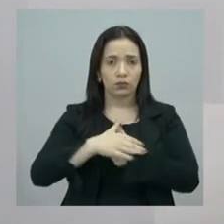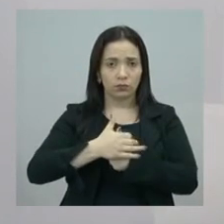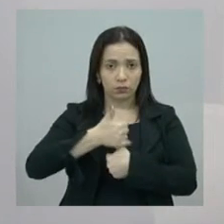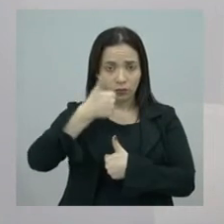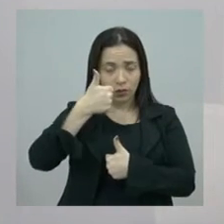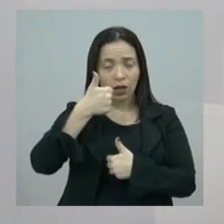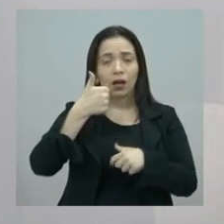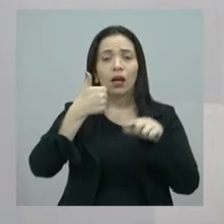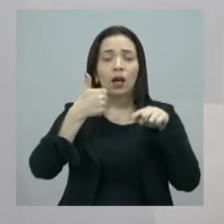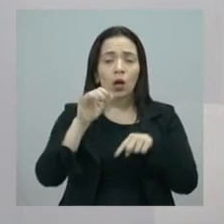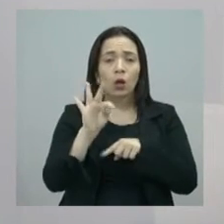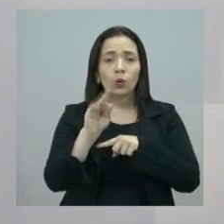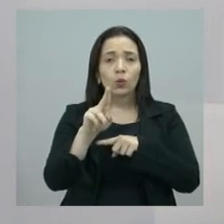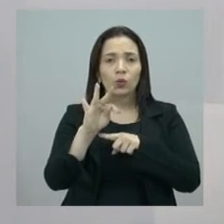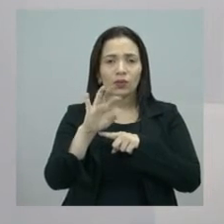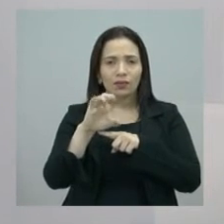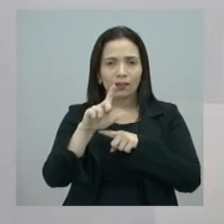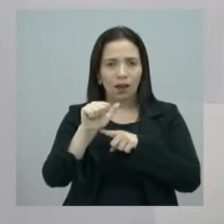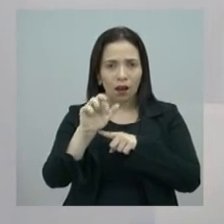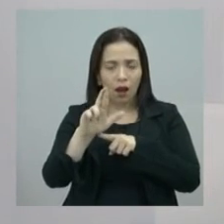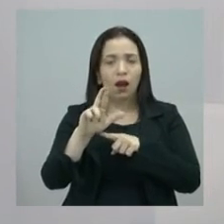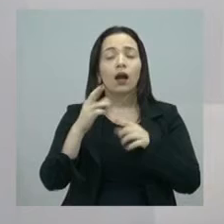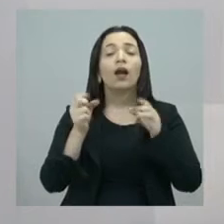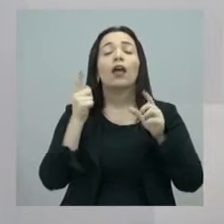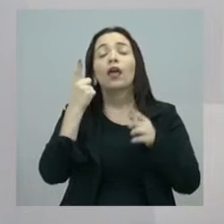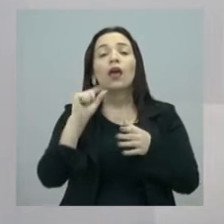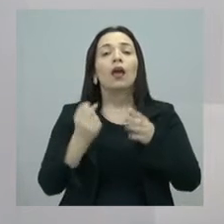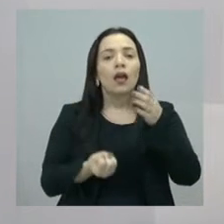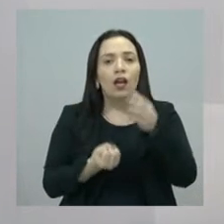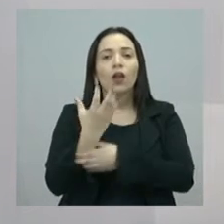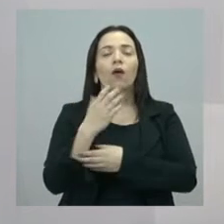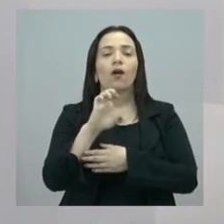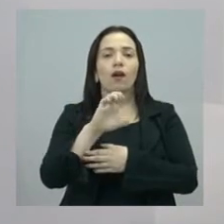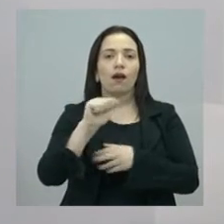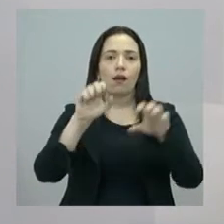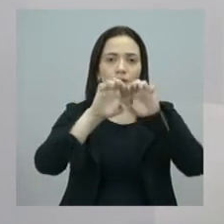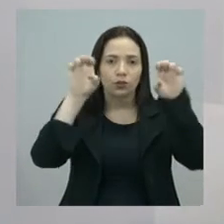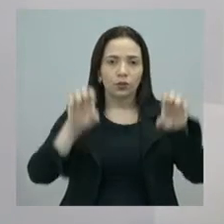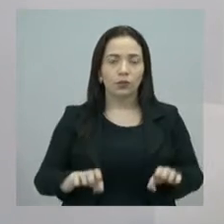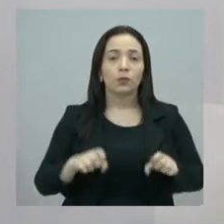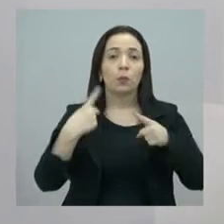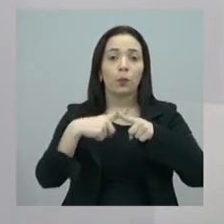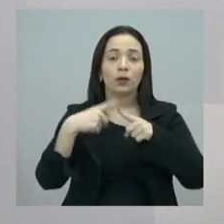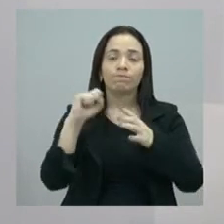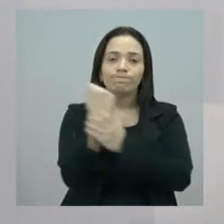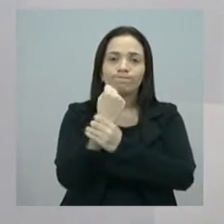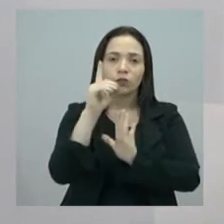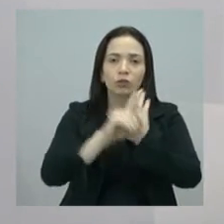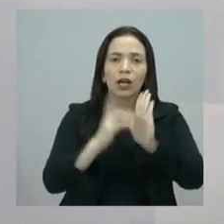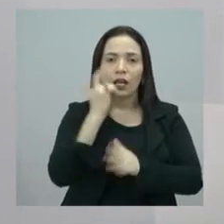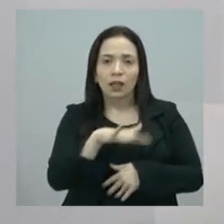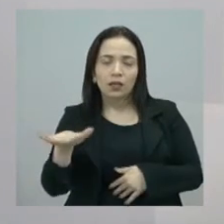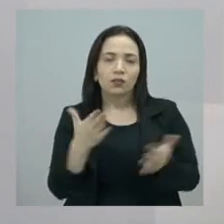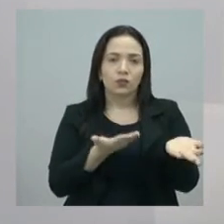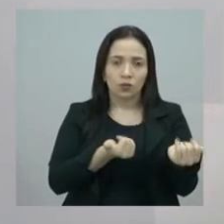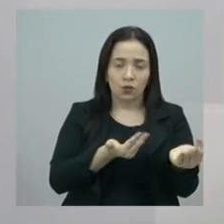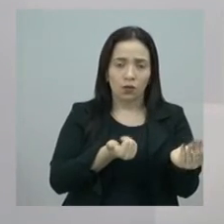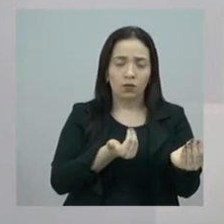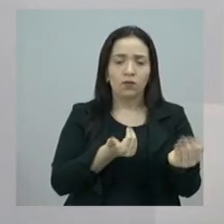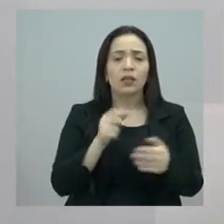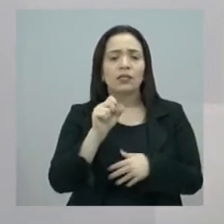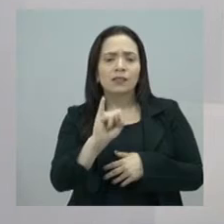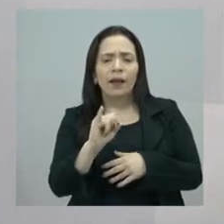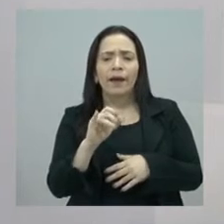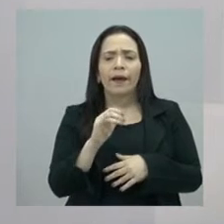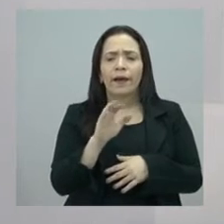o órgão que foi criado pelo ECA para zelar por direito de criança e adolescente. Independe que essa criança